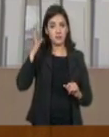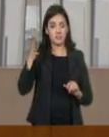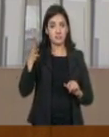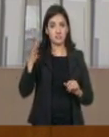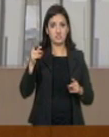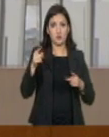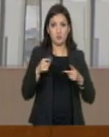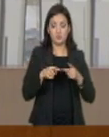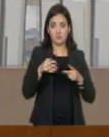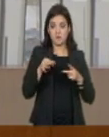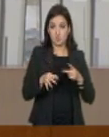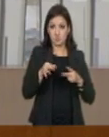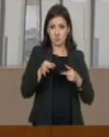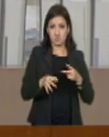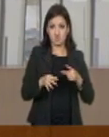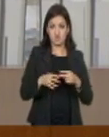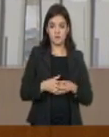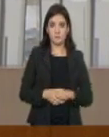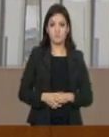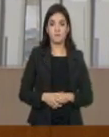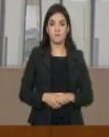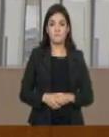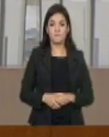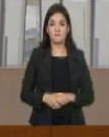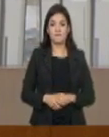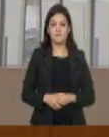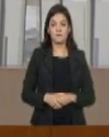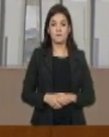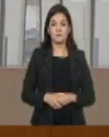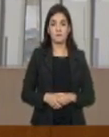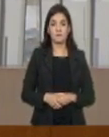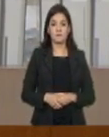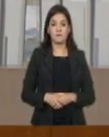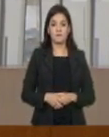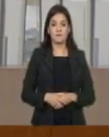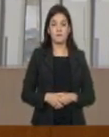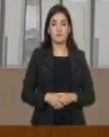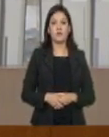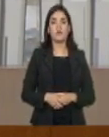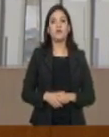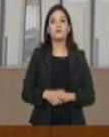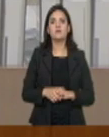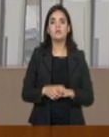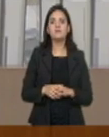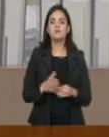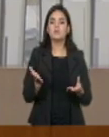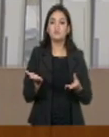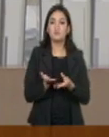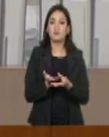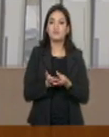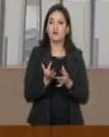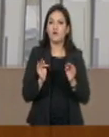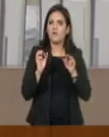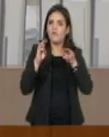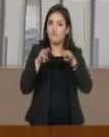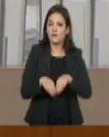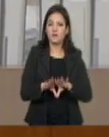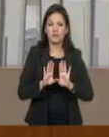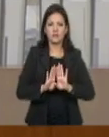instância. Essa em execução definitiva, que tem o trânsito em